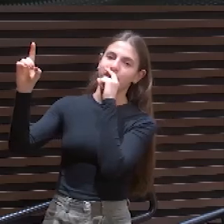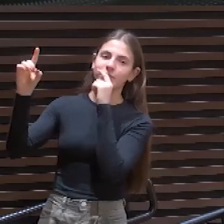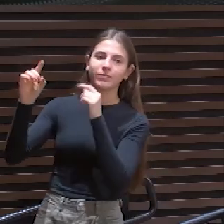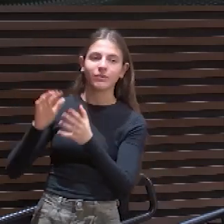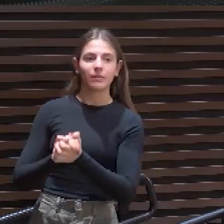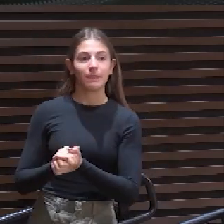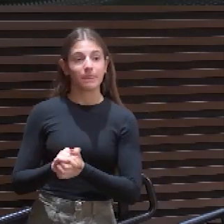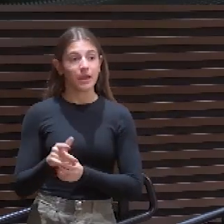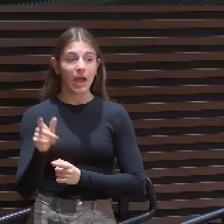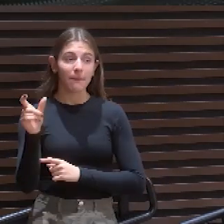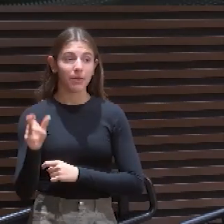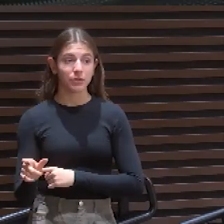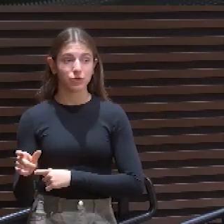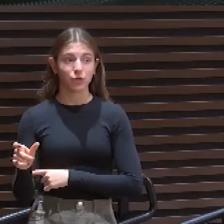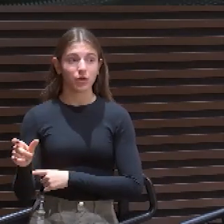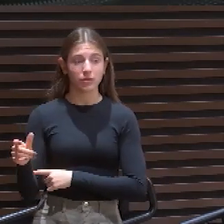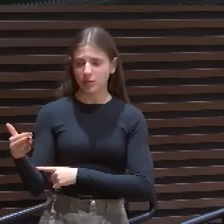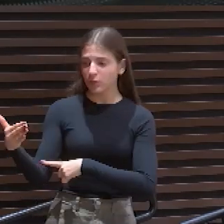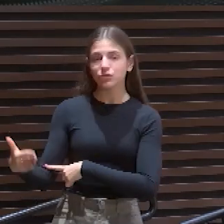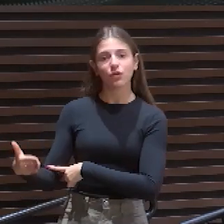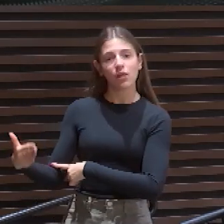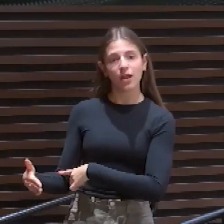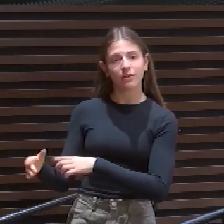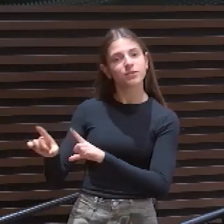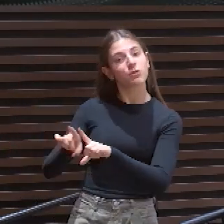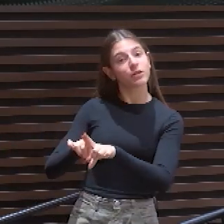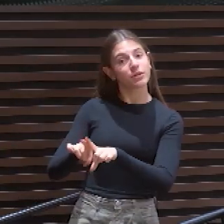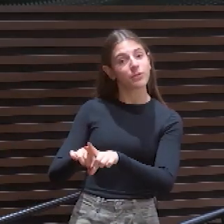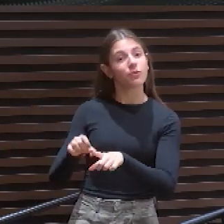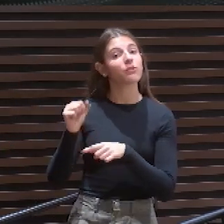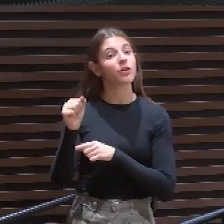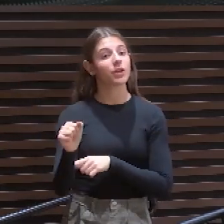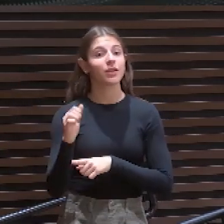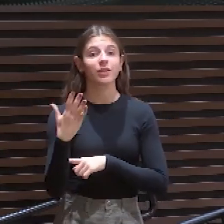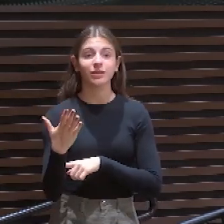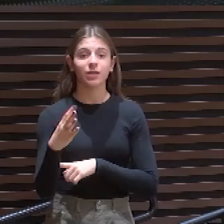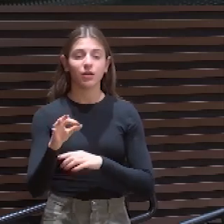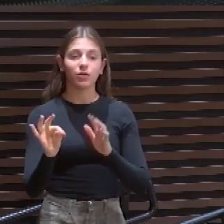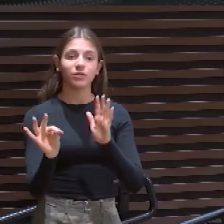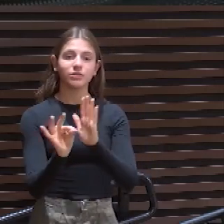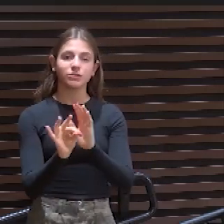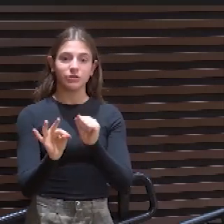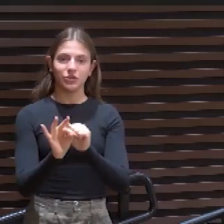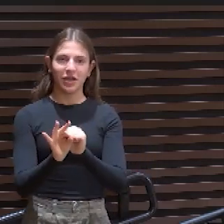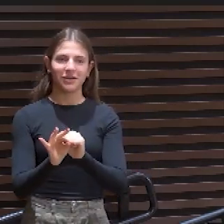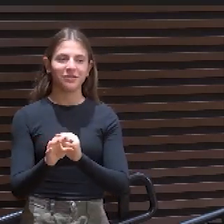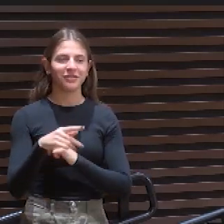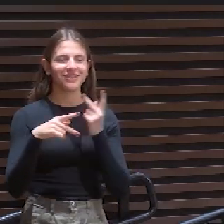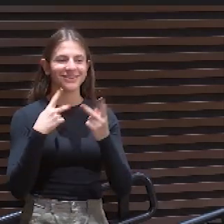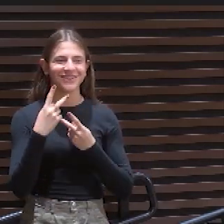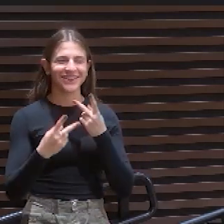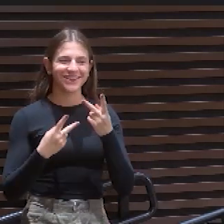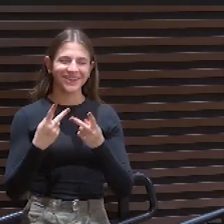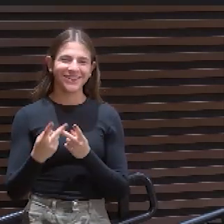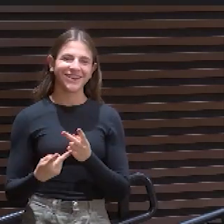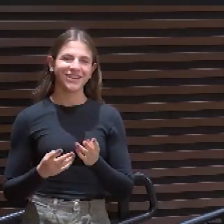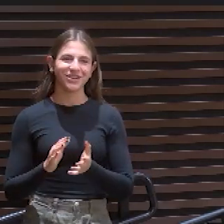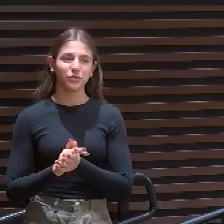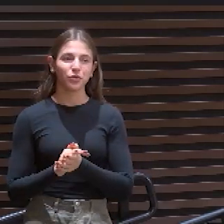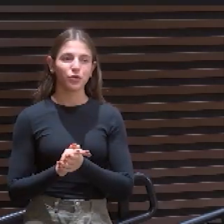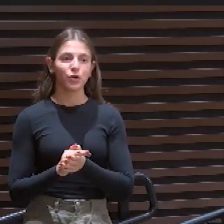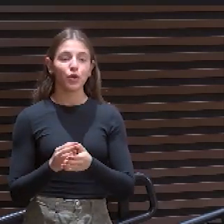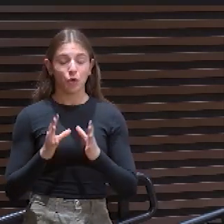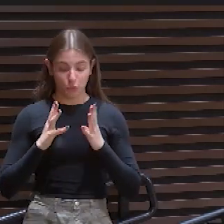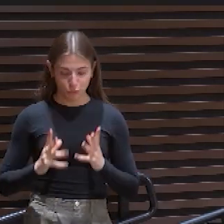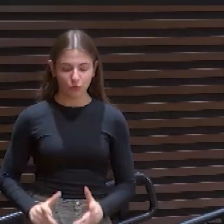que está do seu lado é irmão. Então, Tiago está falando com o corpo de